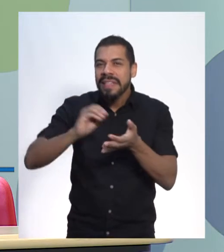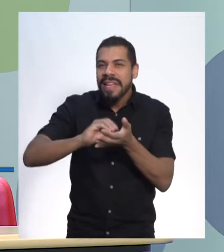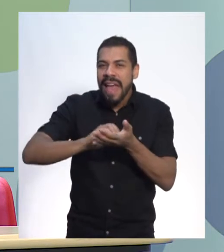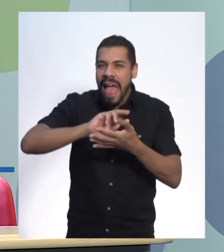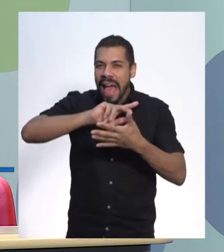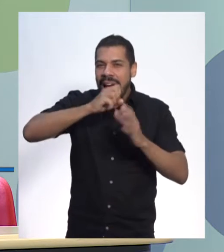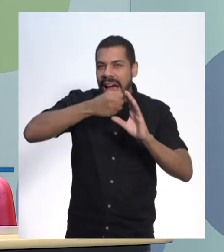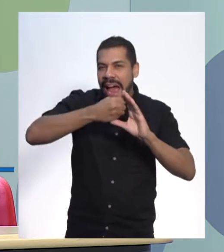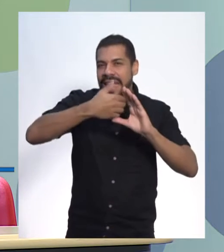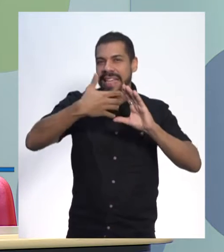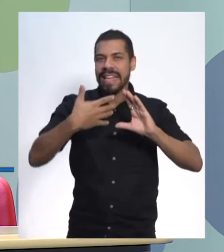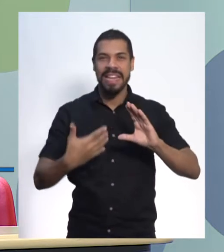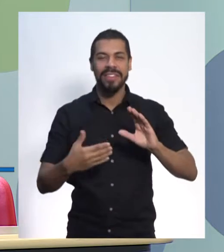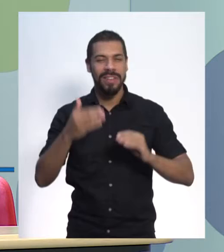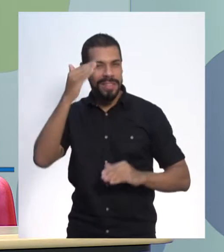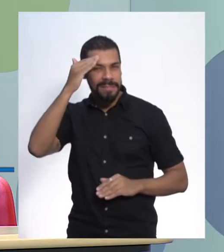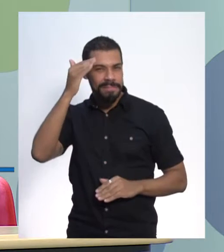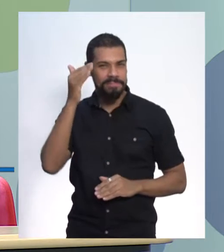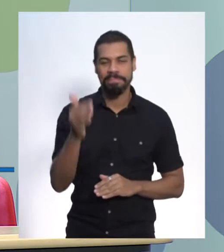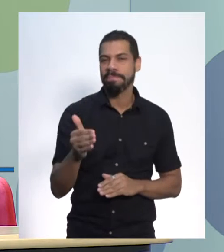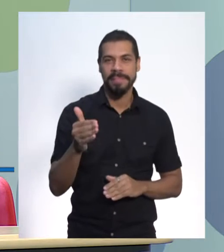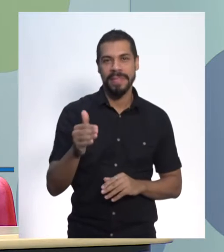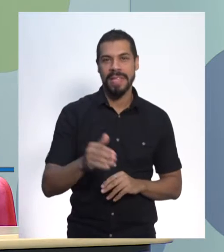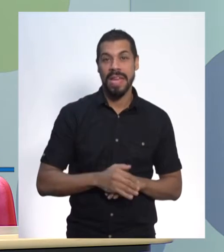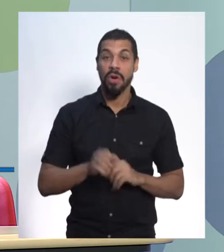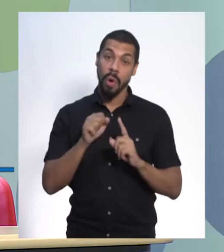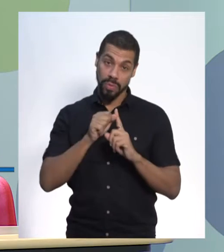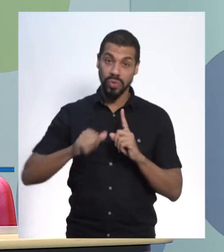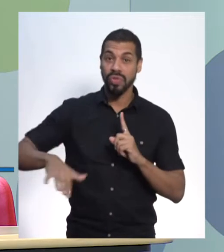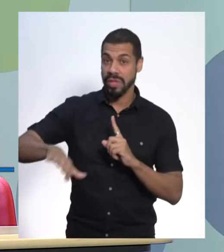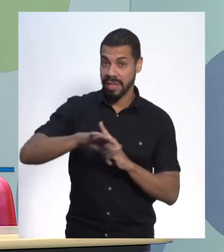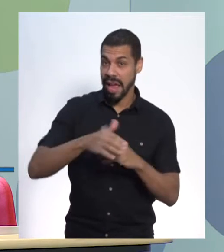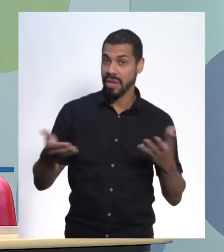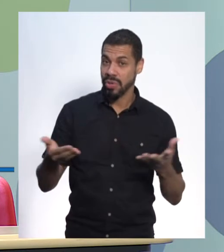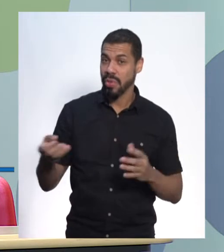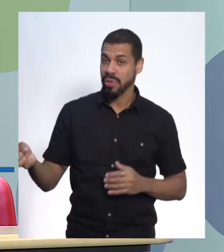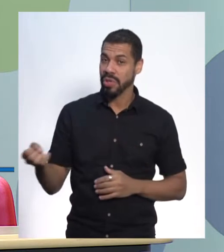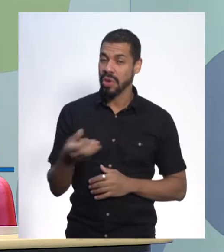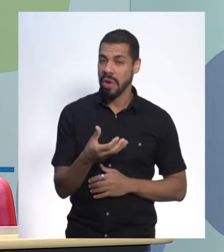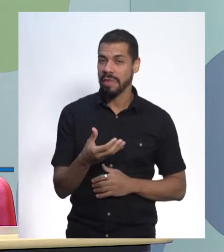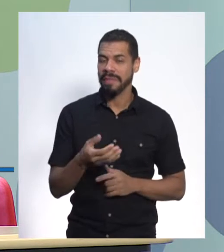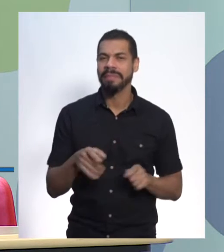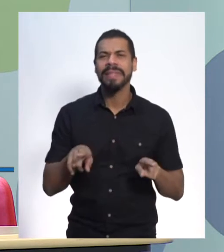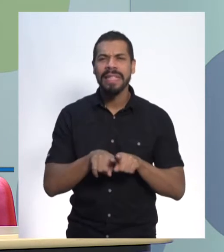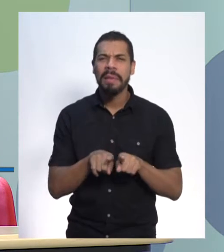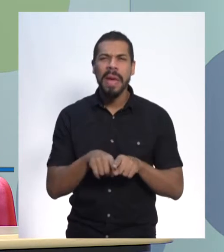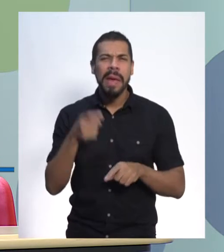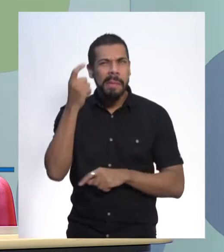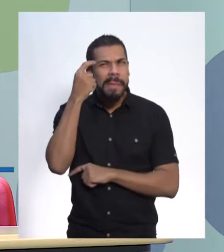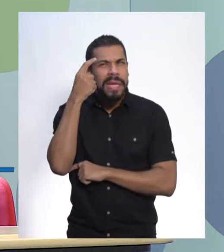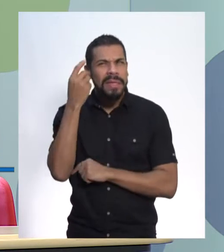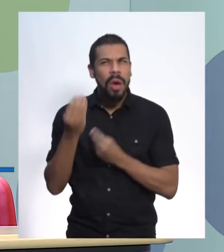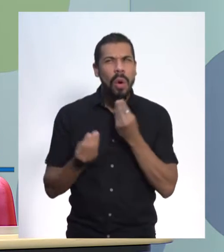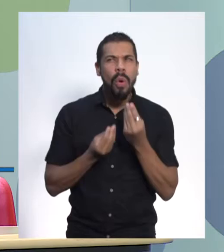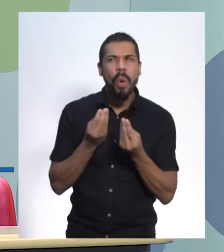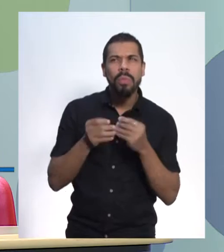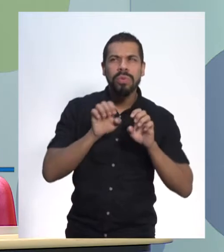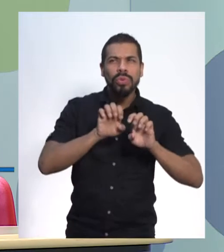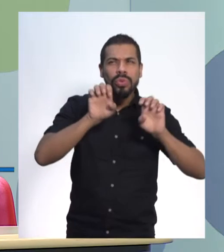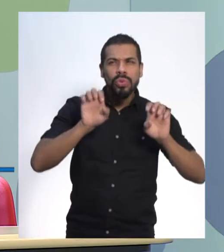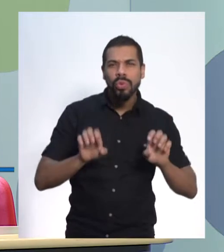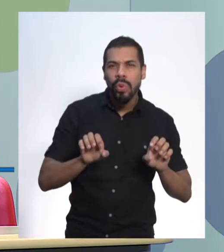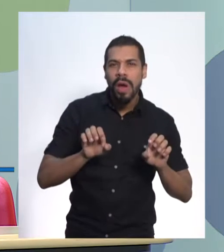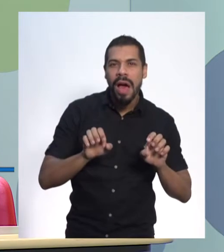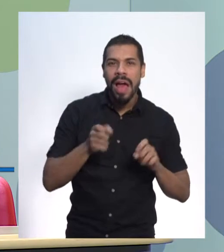algumas características que são marcadas, né, na sociedade contemporânea, moderna, e você pensa nesses personagens que são estruturados.